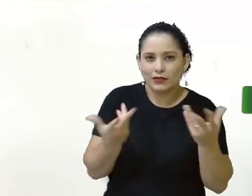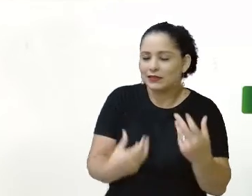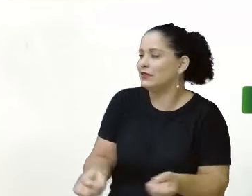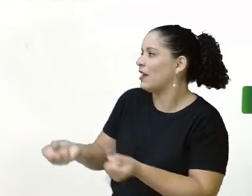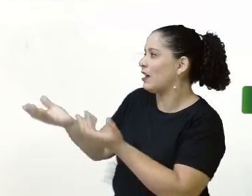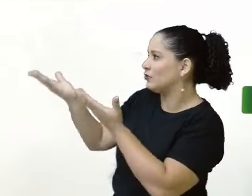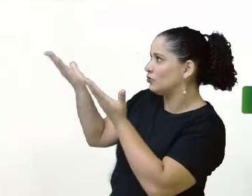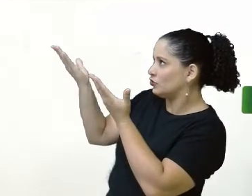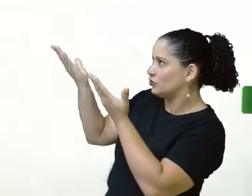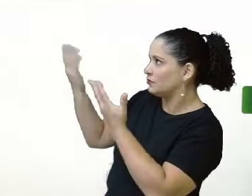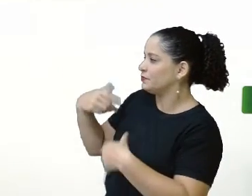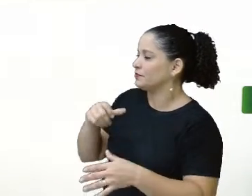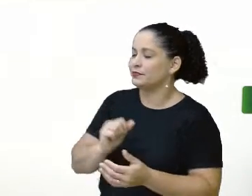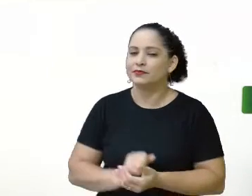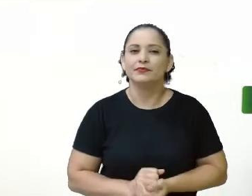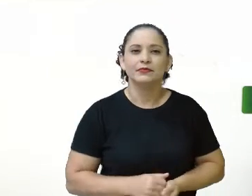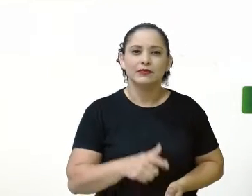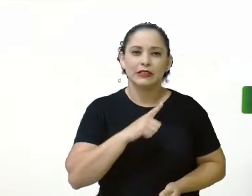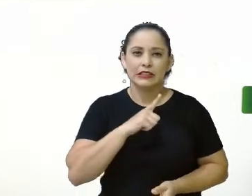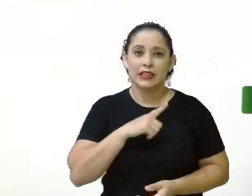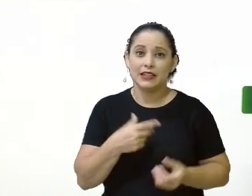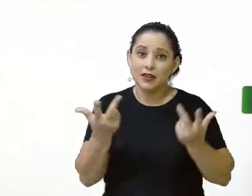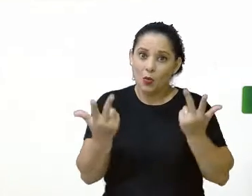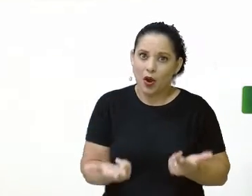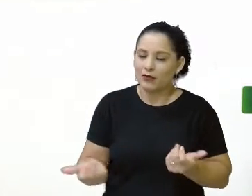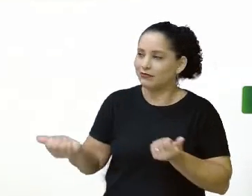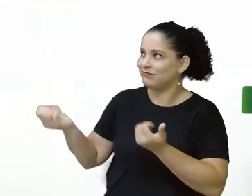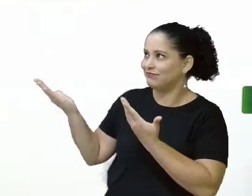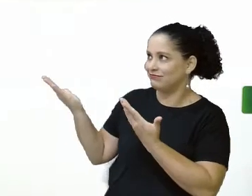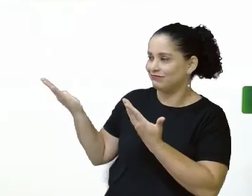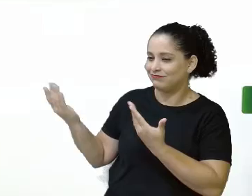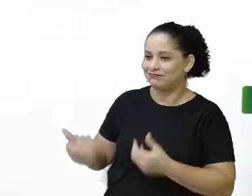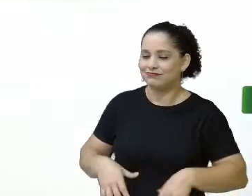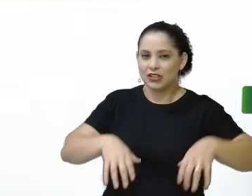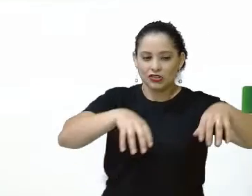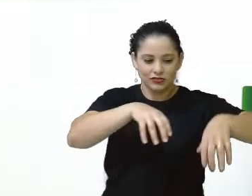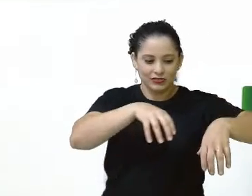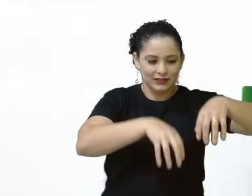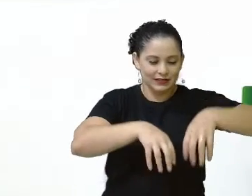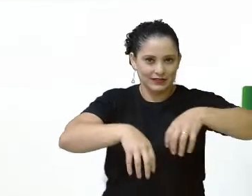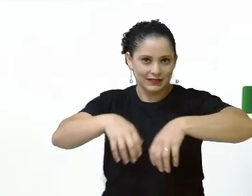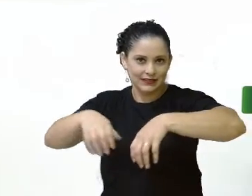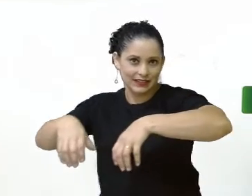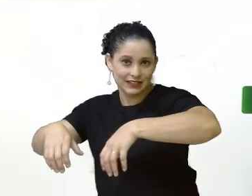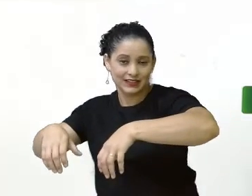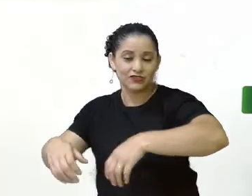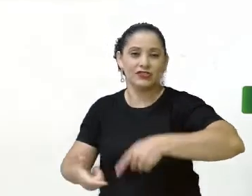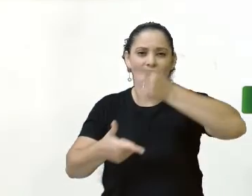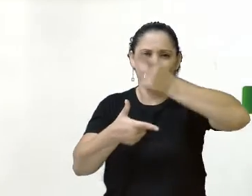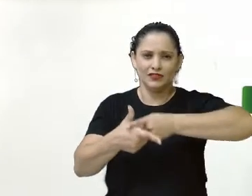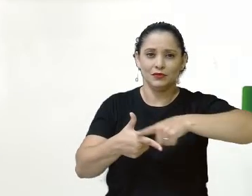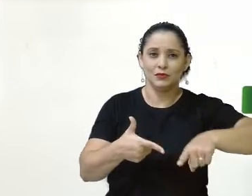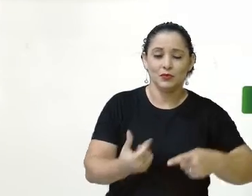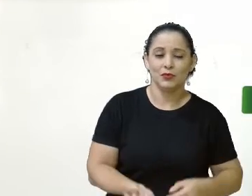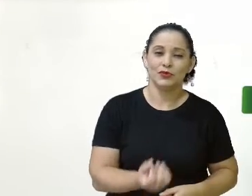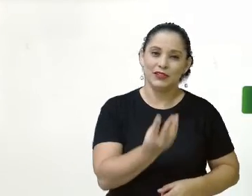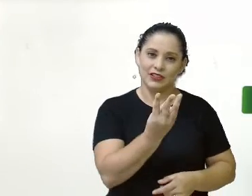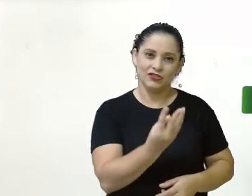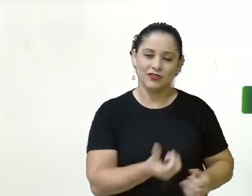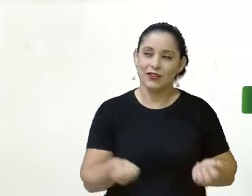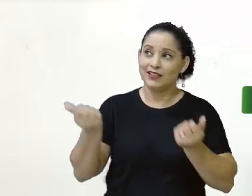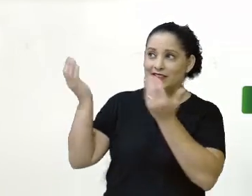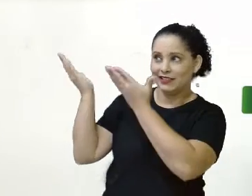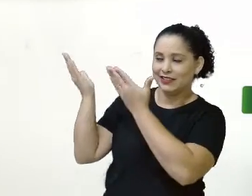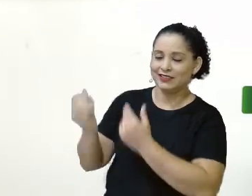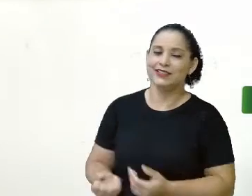eu vou dividir, como eu fiz na mancala aqui, ó. Eu não disse que era para dividir por 3, então o meu divisor, no caso, seria